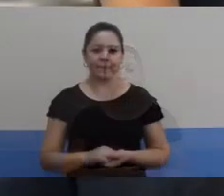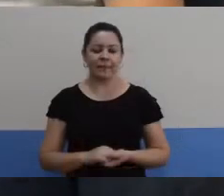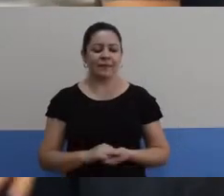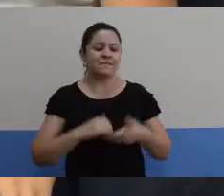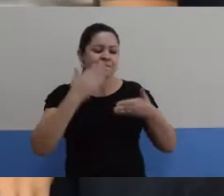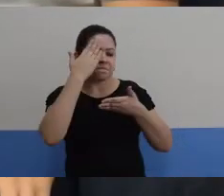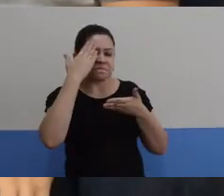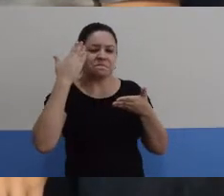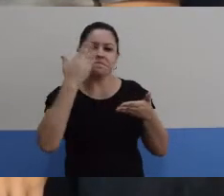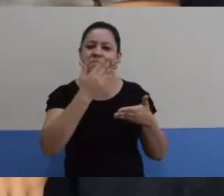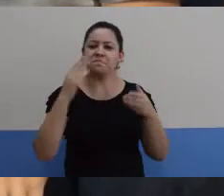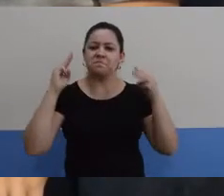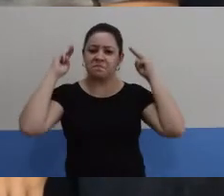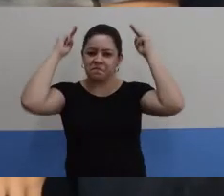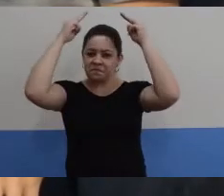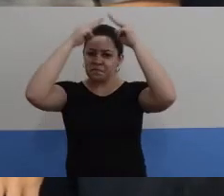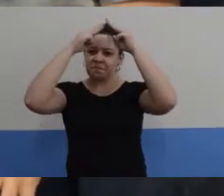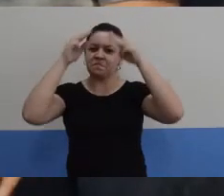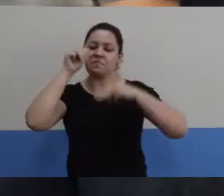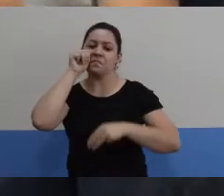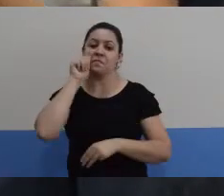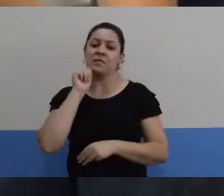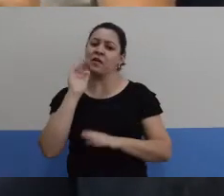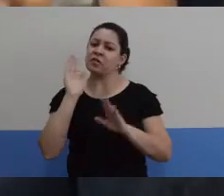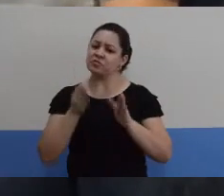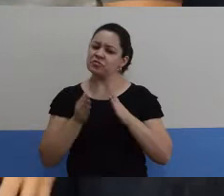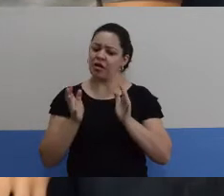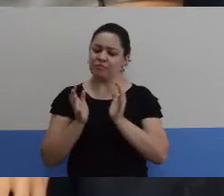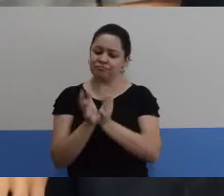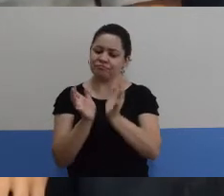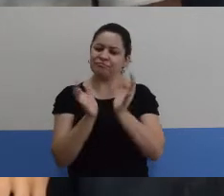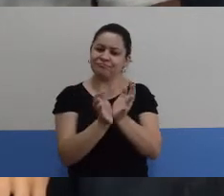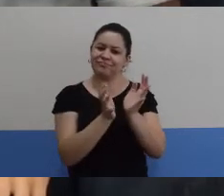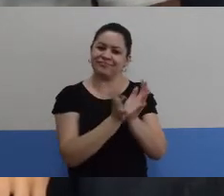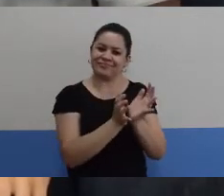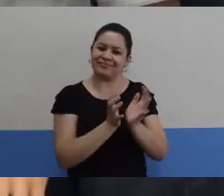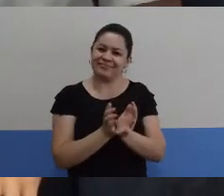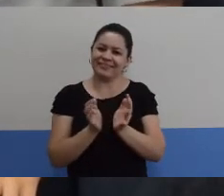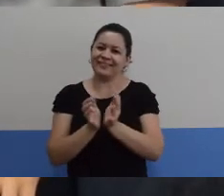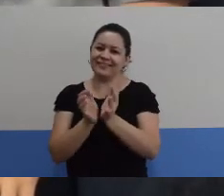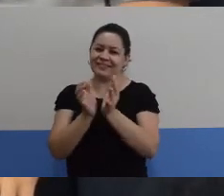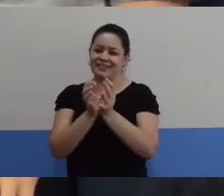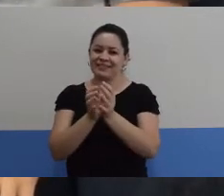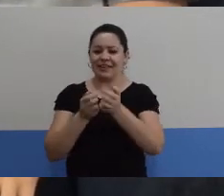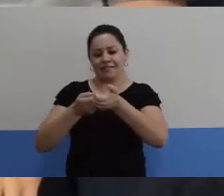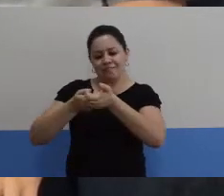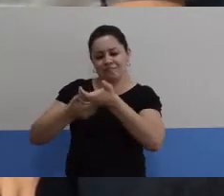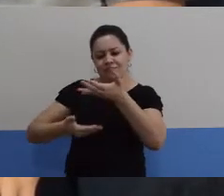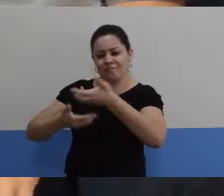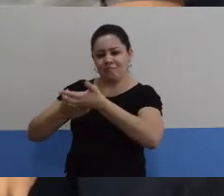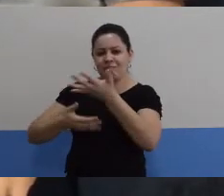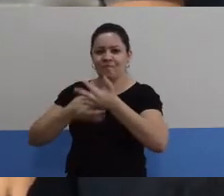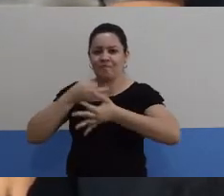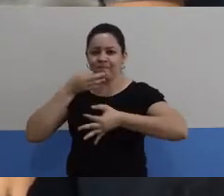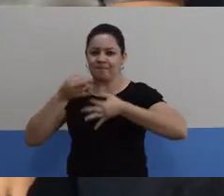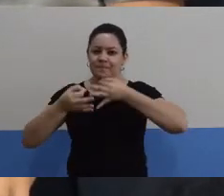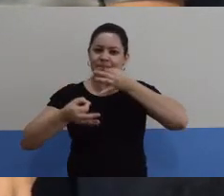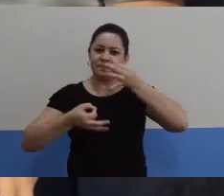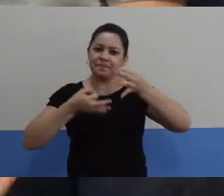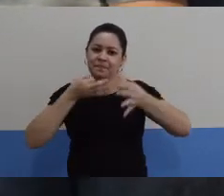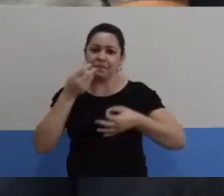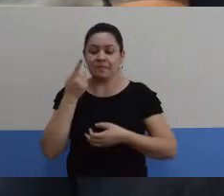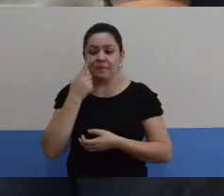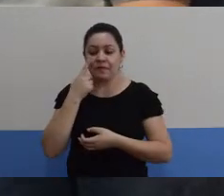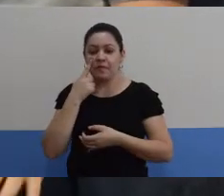Muito obrigado, Dom Hamilton. E já temos algumas participações que estão chegando aqui nos comentários. Vamos ver quais são